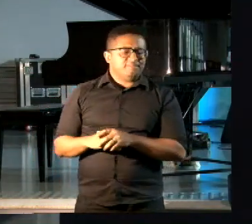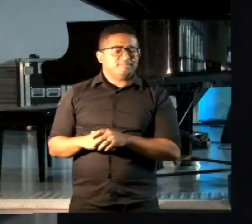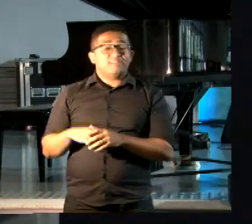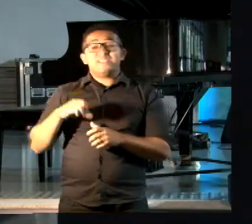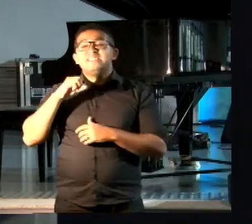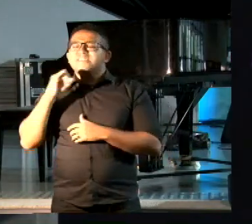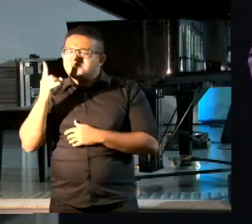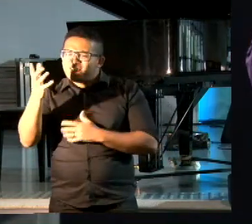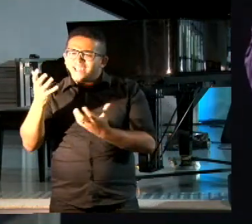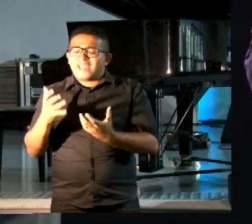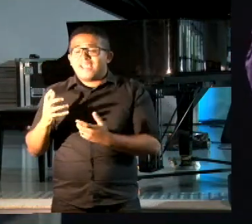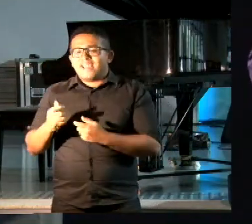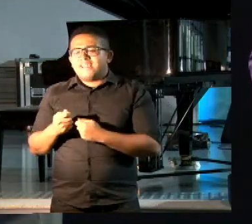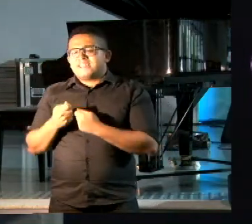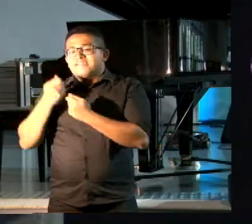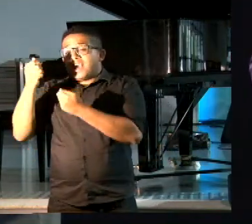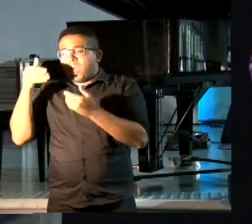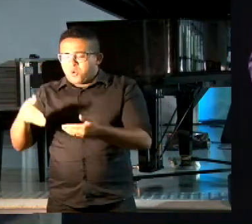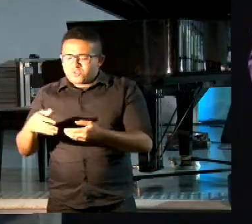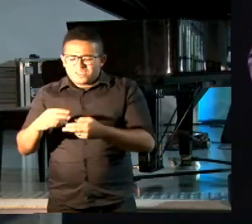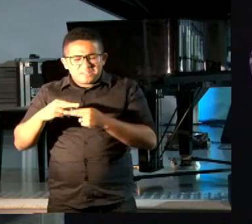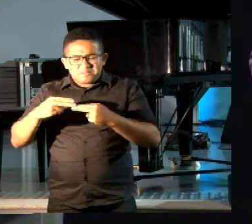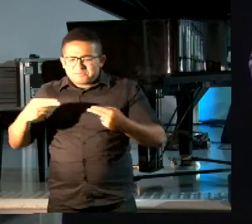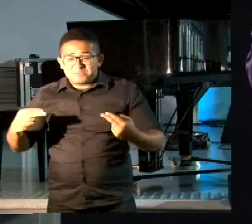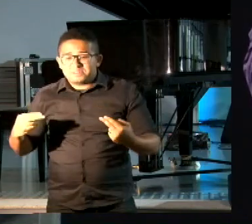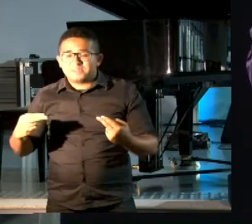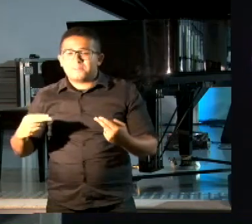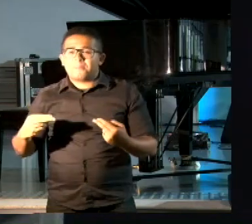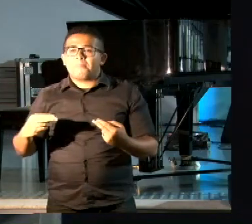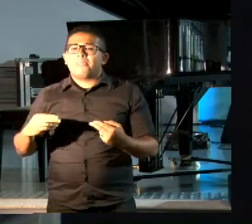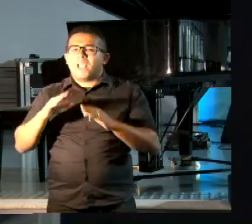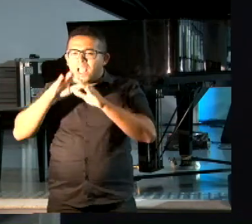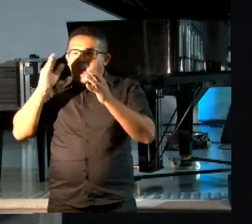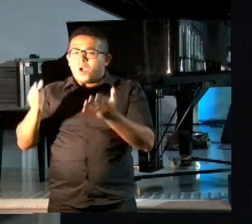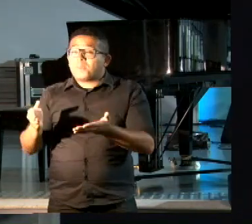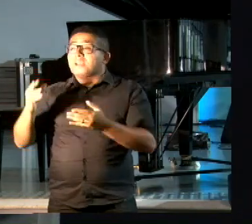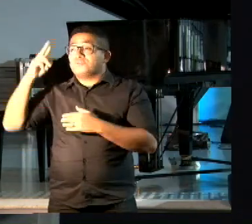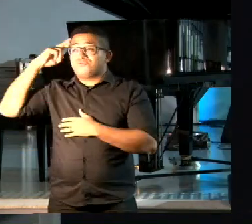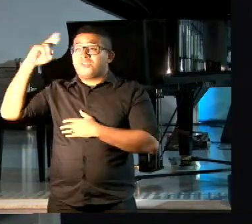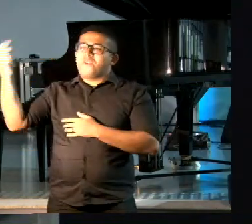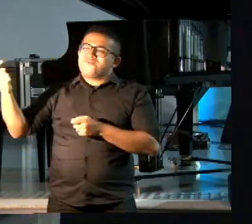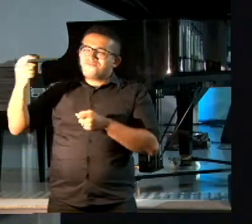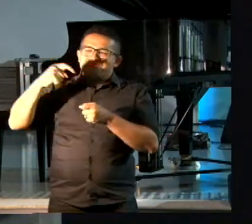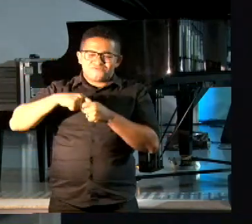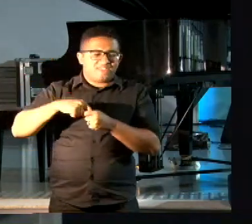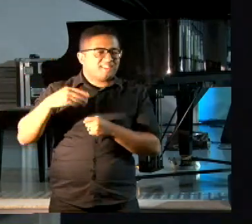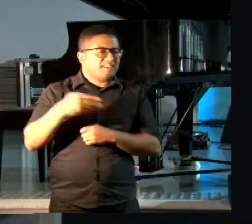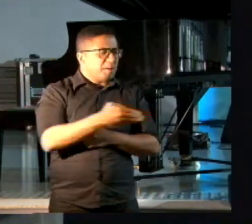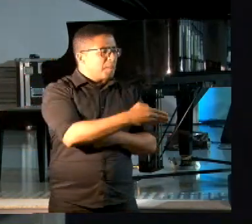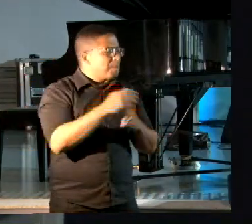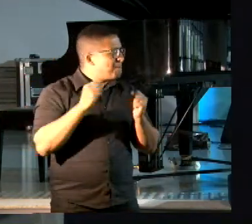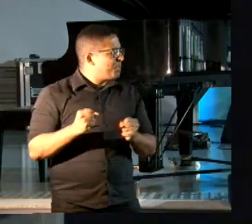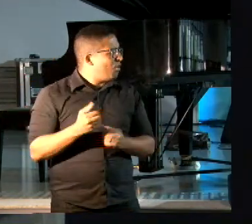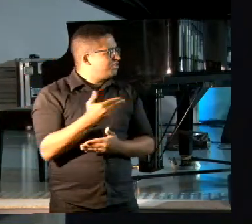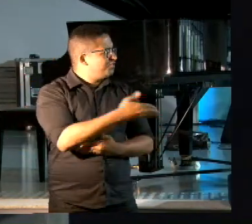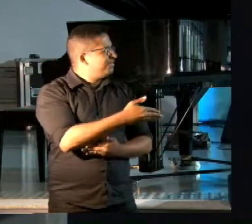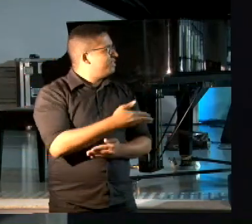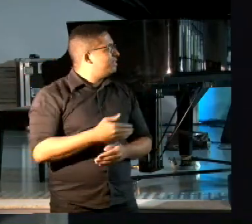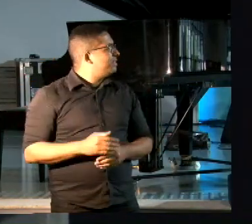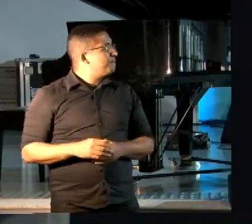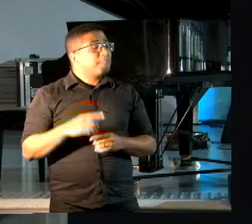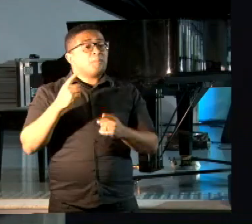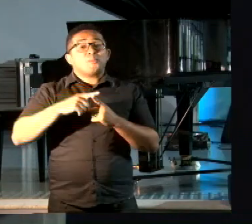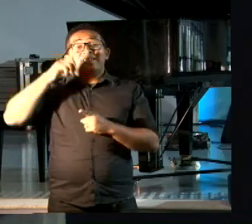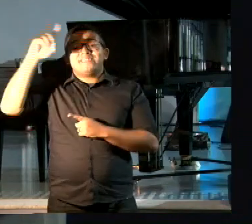Se você quer hoje entregar algo na tua vida, no altar do Senhor, sai do teu lugar e vem aqui. Porque